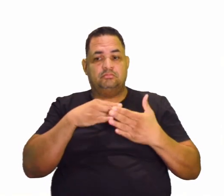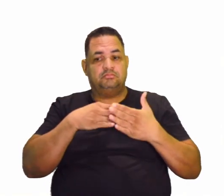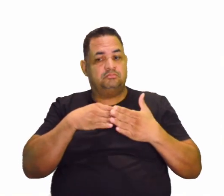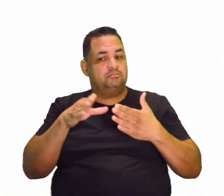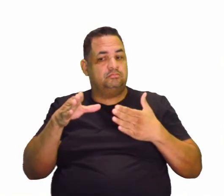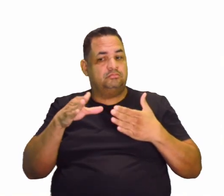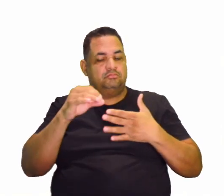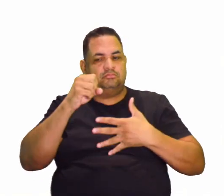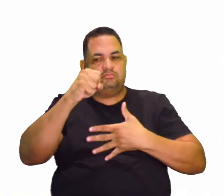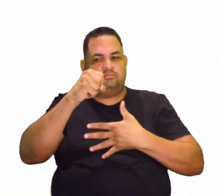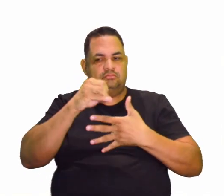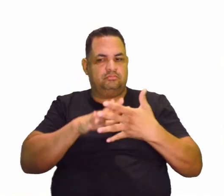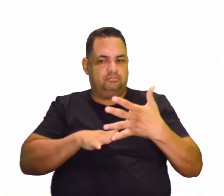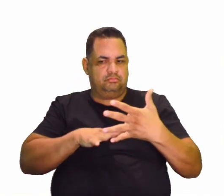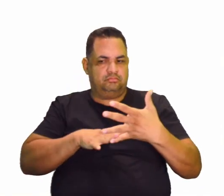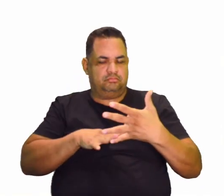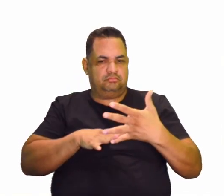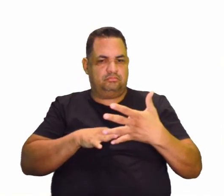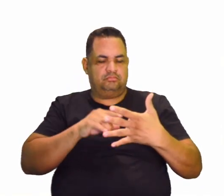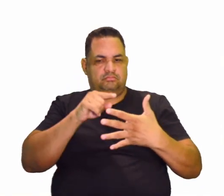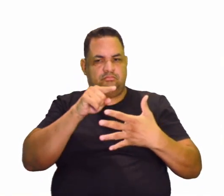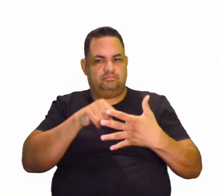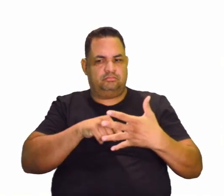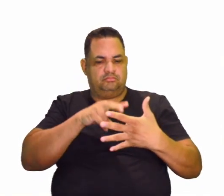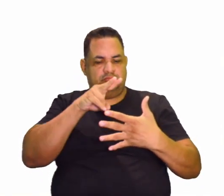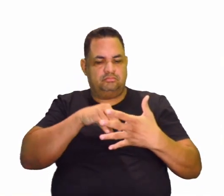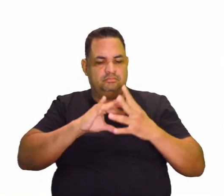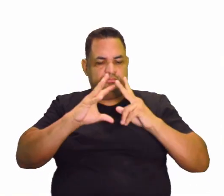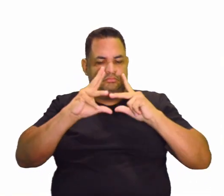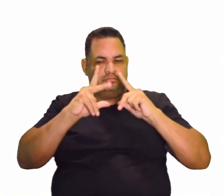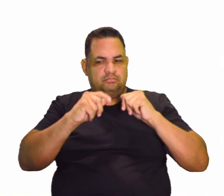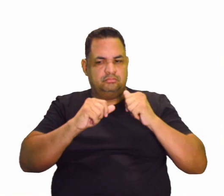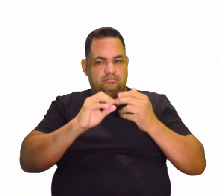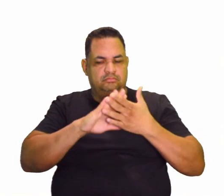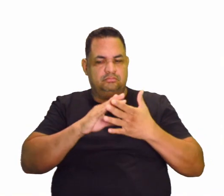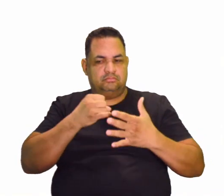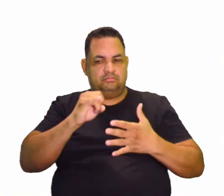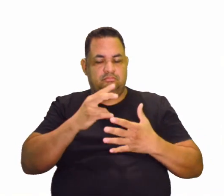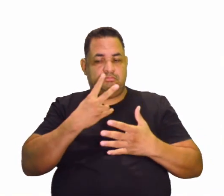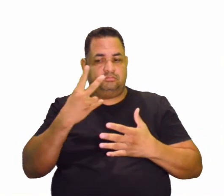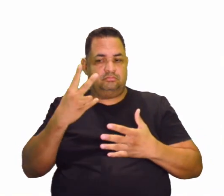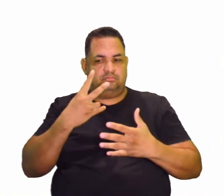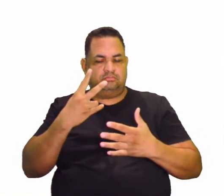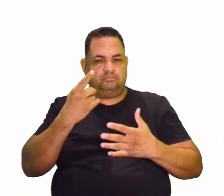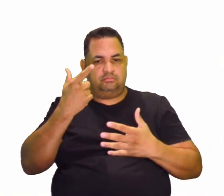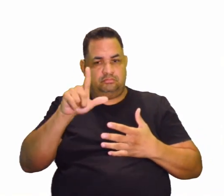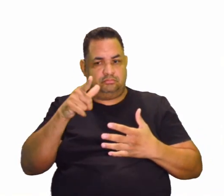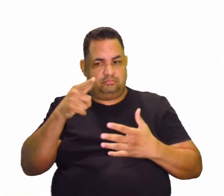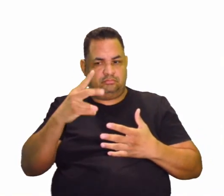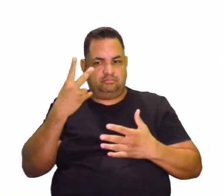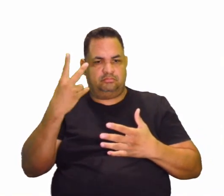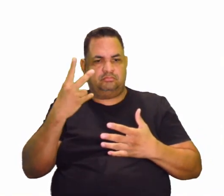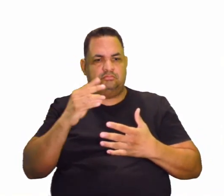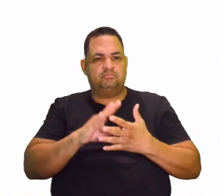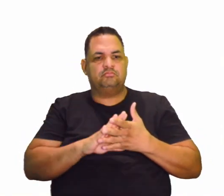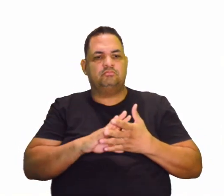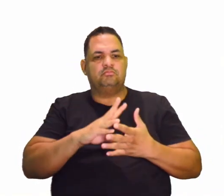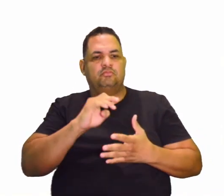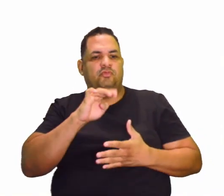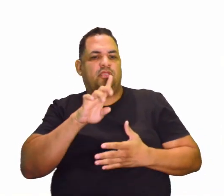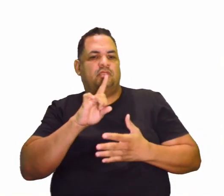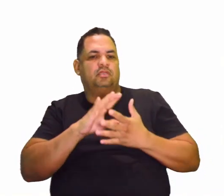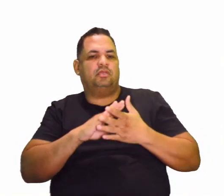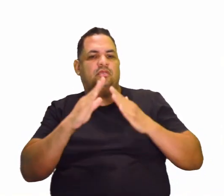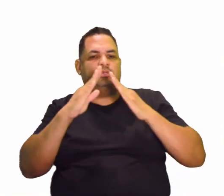a questão, certo? Então, tem que fazer a leitura completa e se possível, 2 vezes. Os vitrais das igrejas